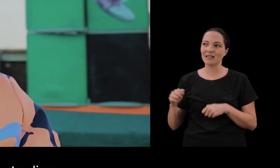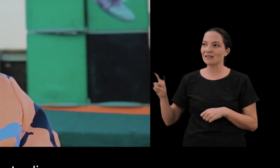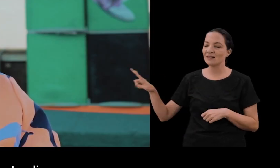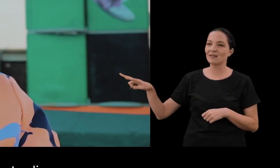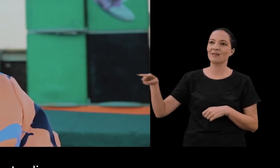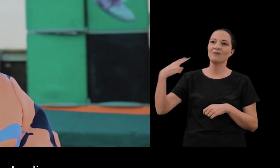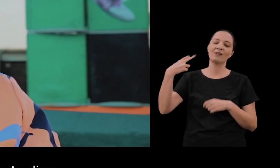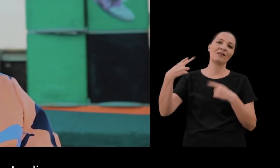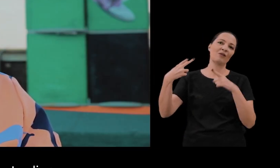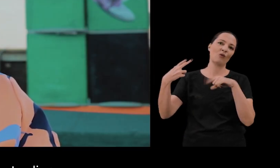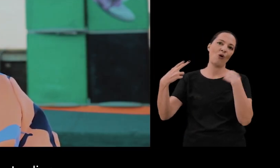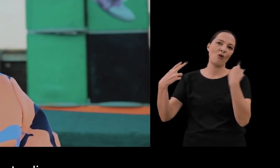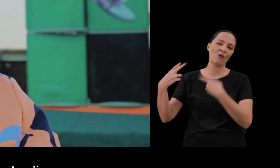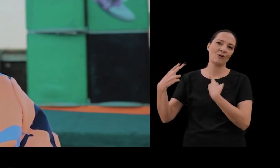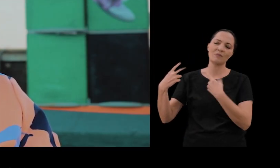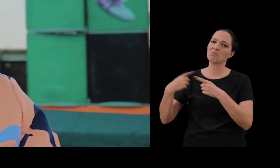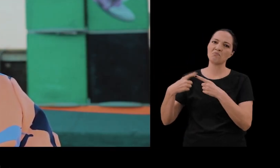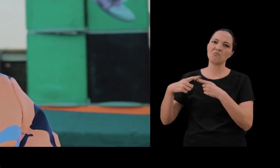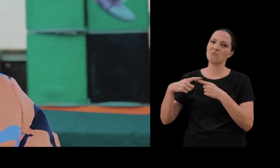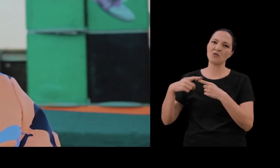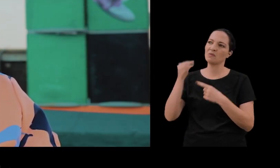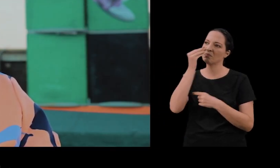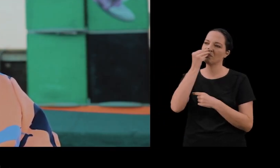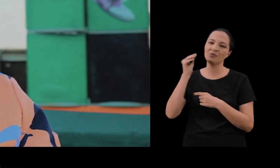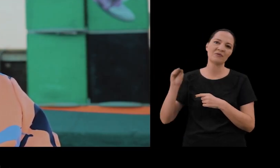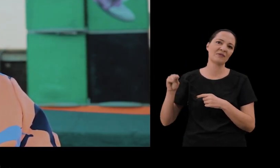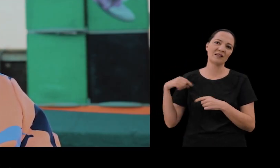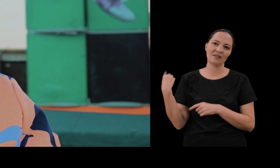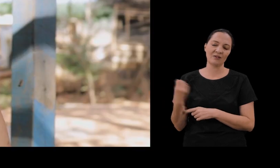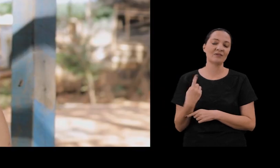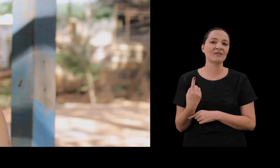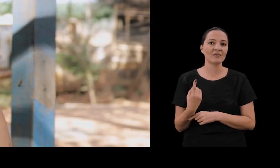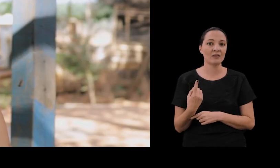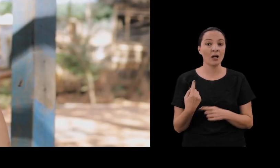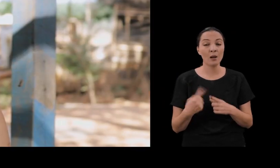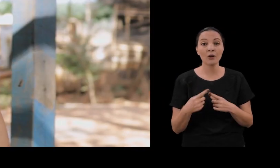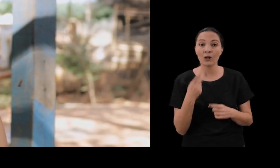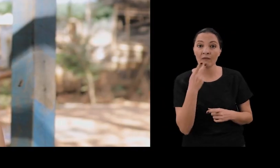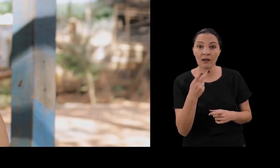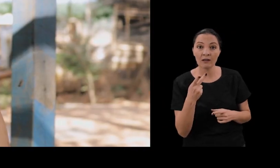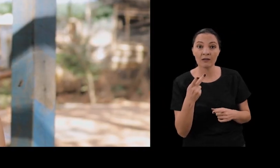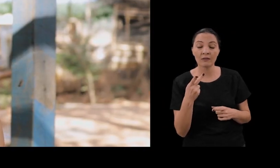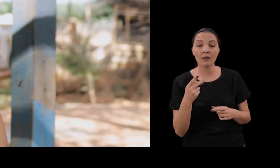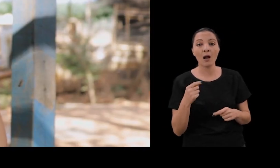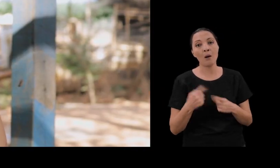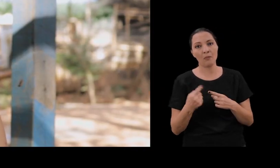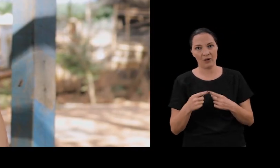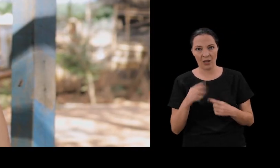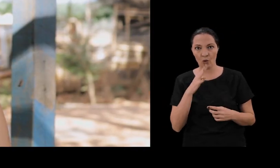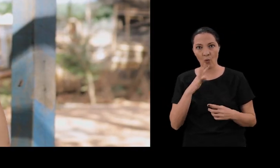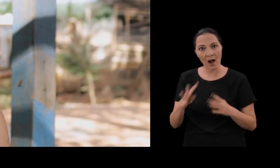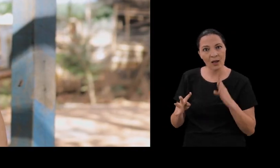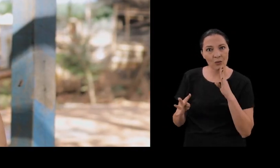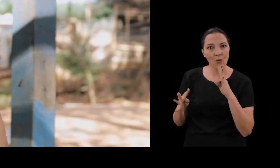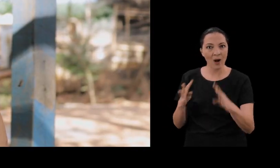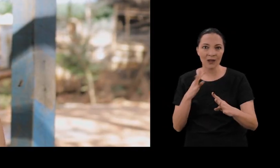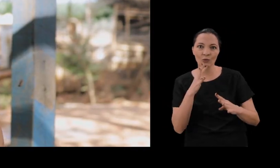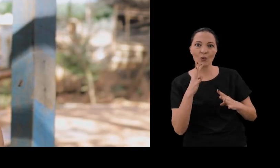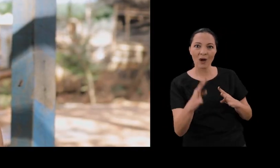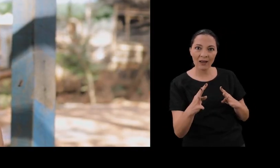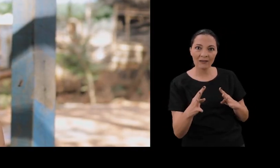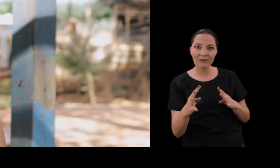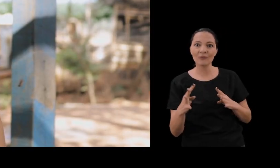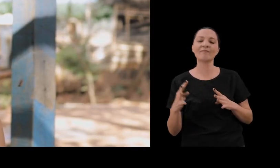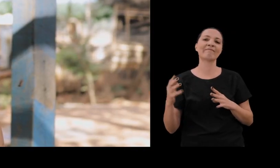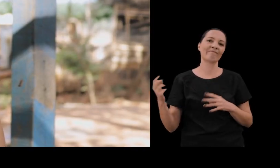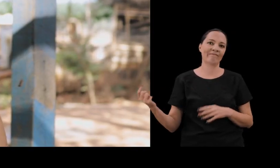digo, governante olhe para nós, que eles não olham muito bem para nós, não. Por quê? Que eu falo isso para você? Porque de 4 em 4 anos eles